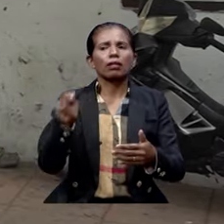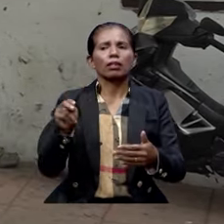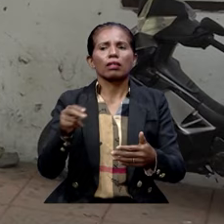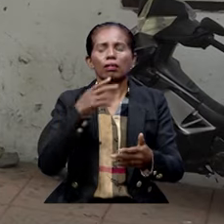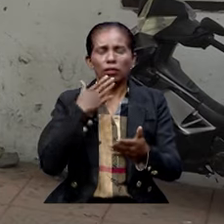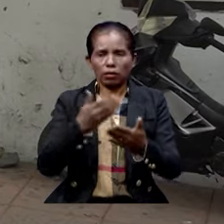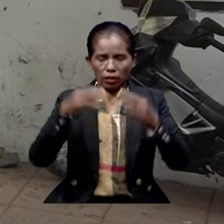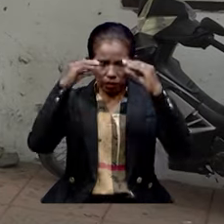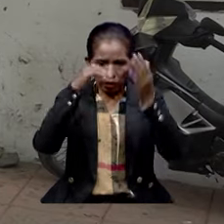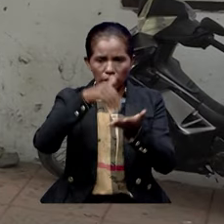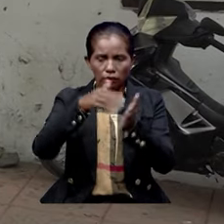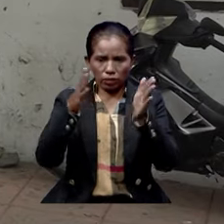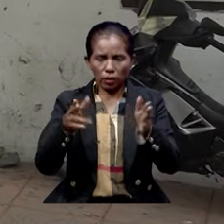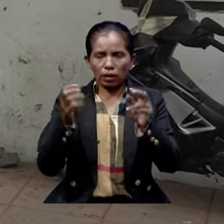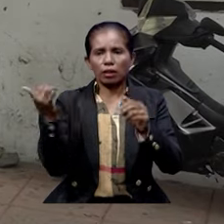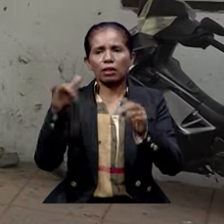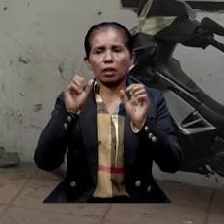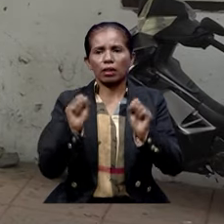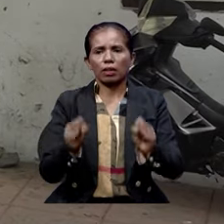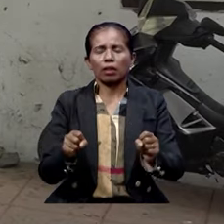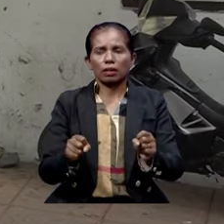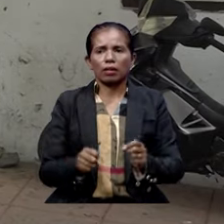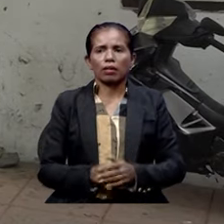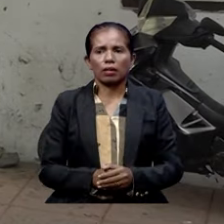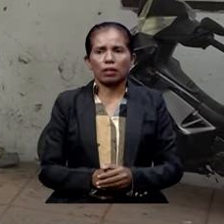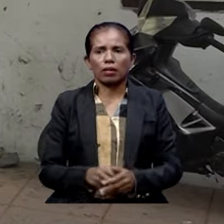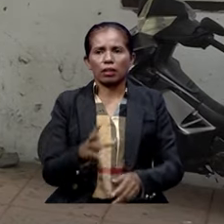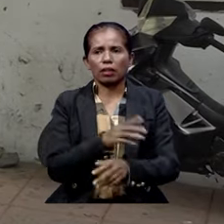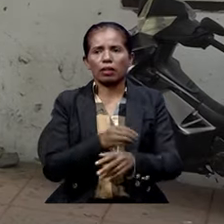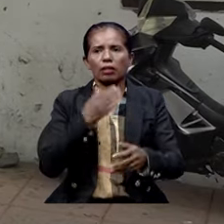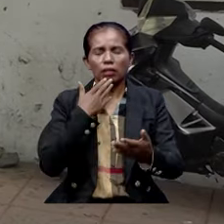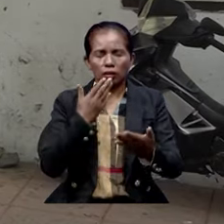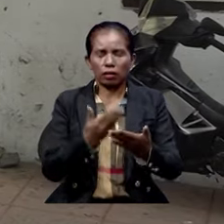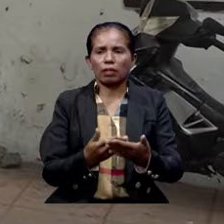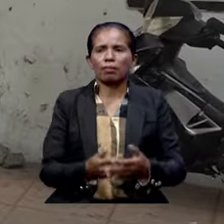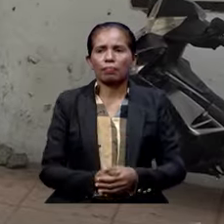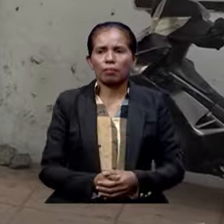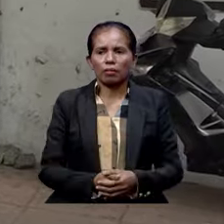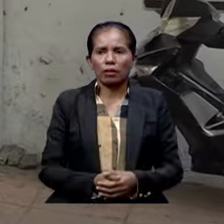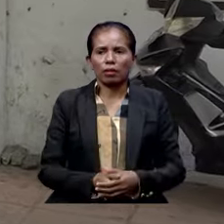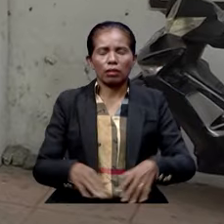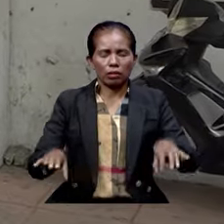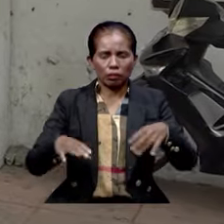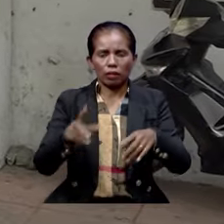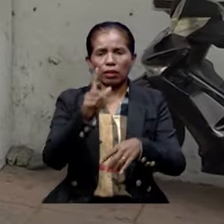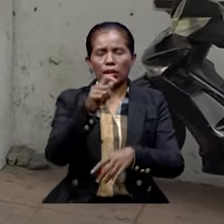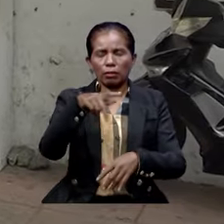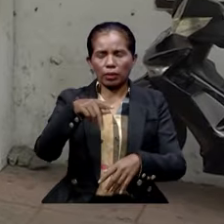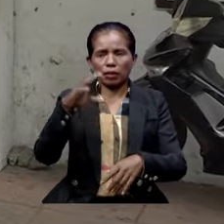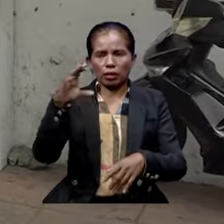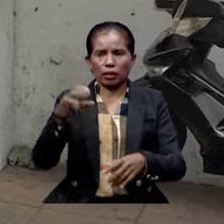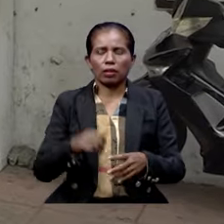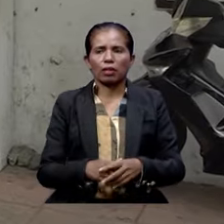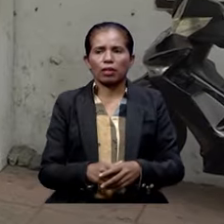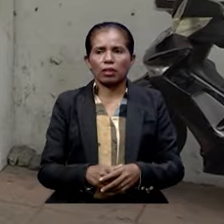qualidade uma que estudante sira tem que halo assignment, né? Inglês é assignment. E tem que halo trabalho de casa, né? Barak. Hansa bahasa kari